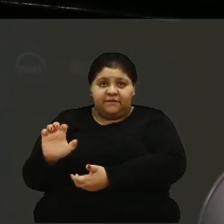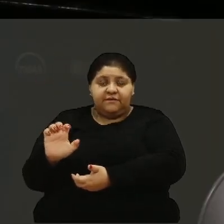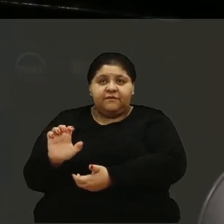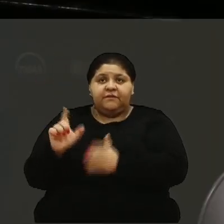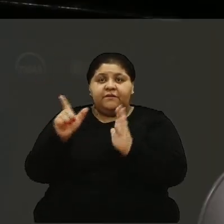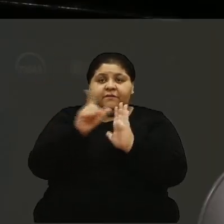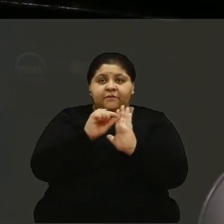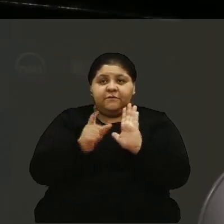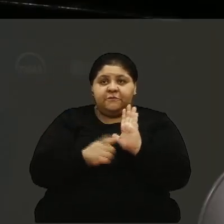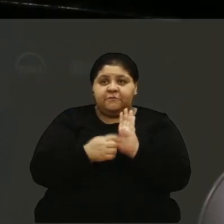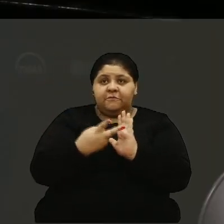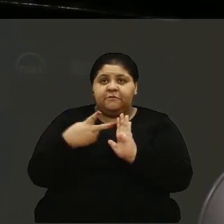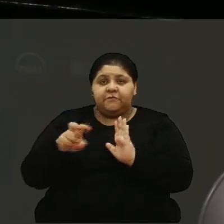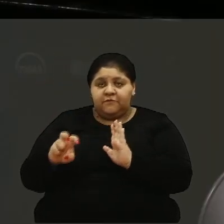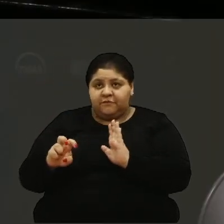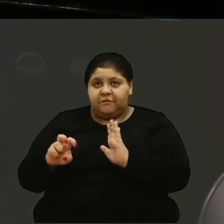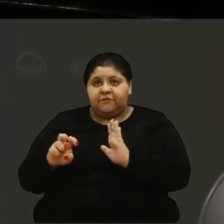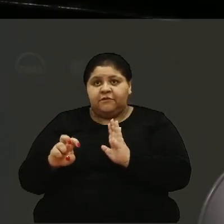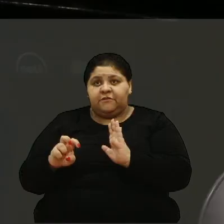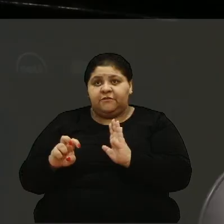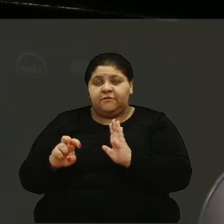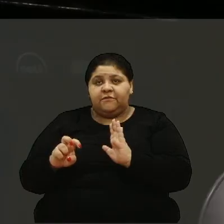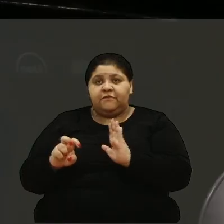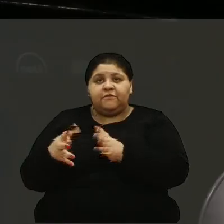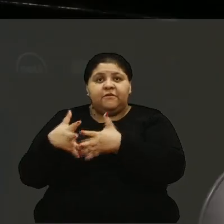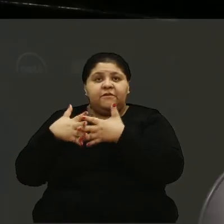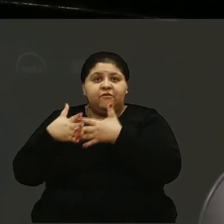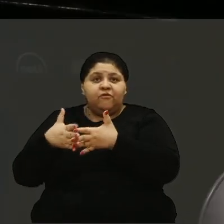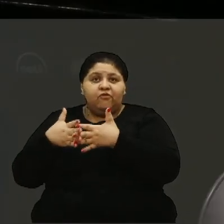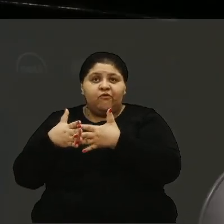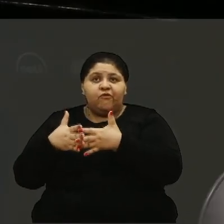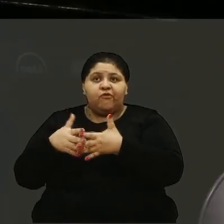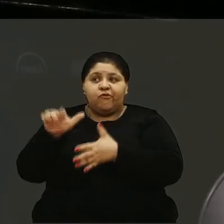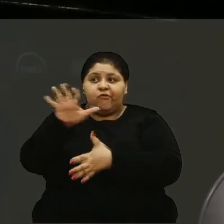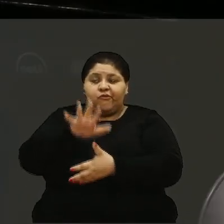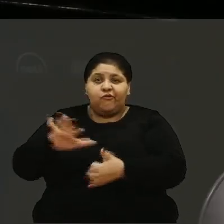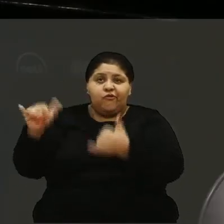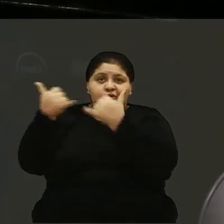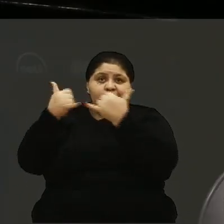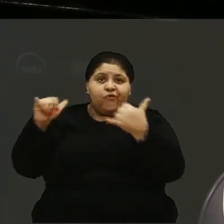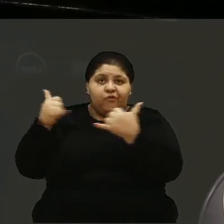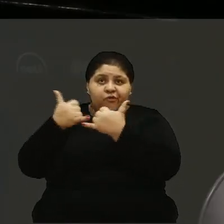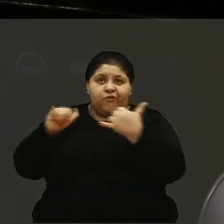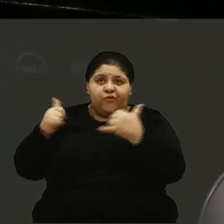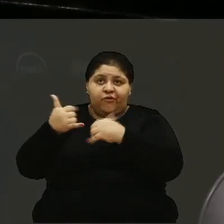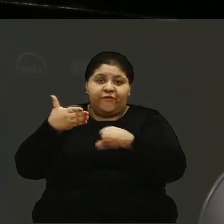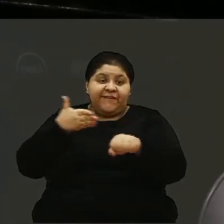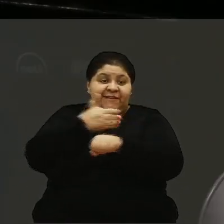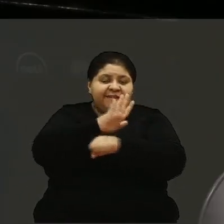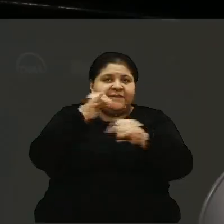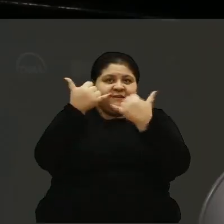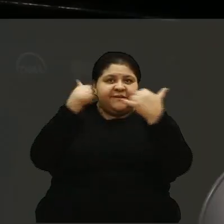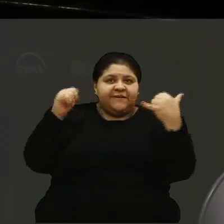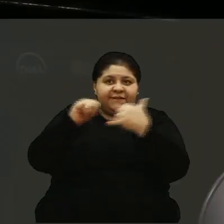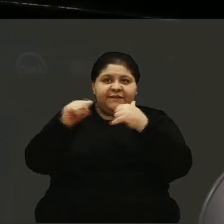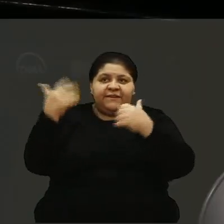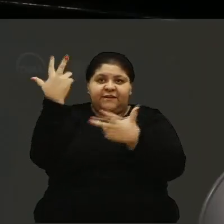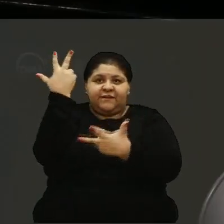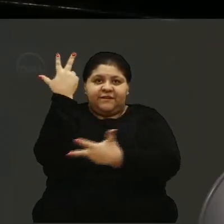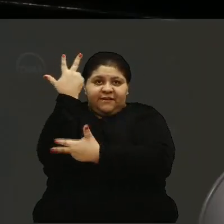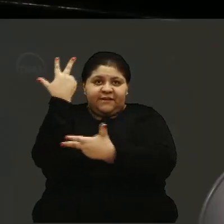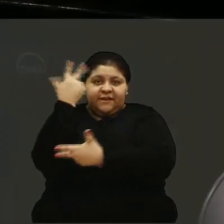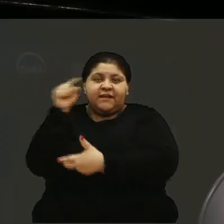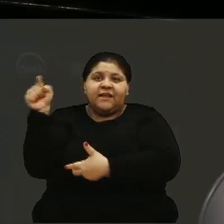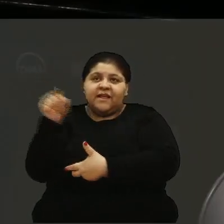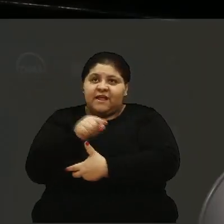Artigo 25. Nos casos de conflito com a rede de tensão ou ramais de entrada de energia elétrica, a poda é de